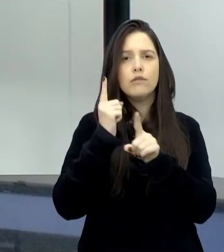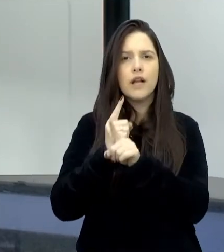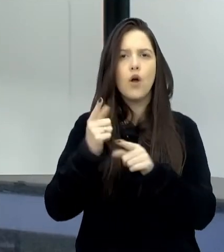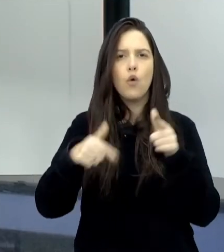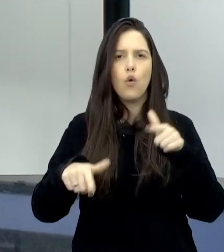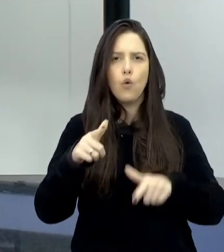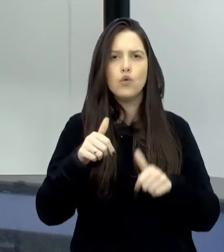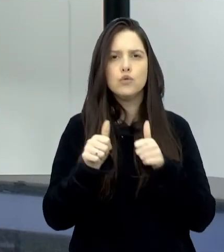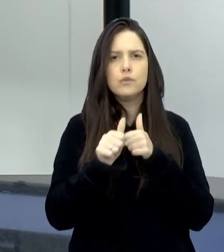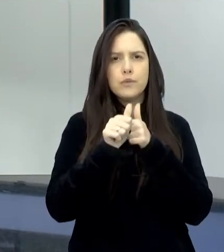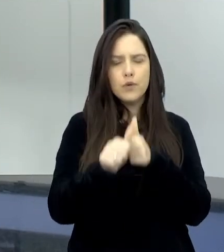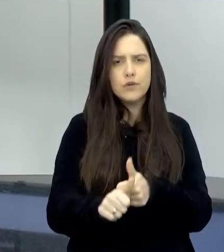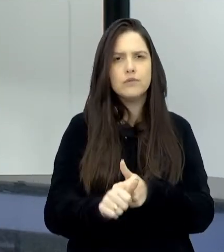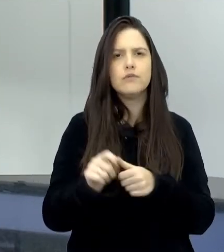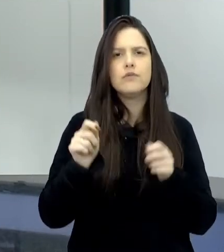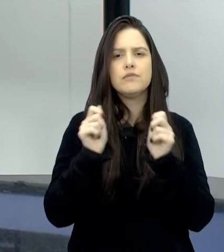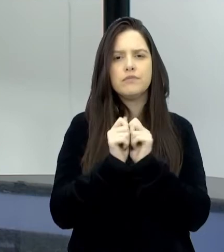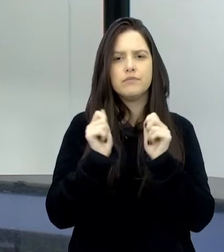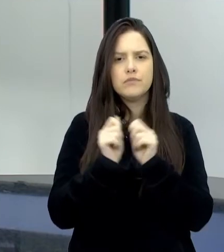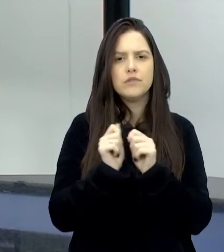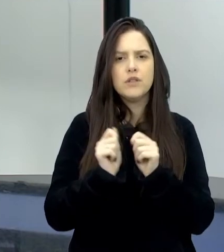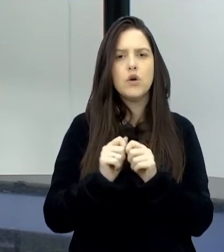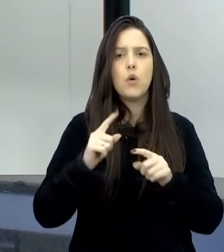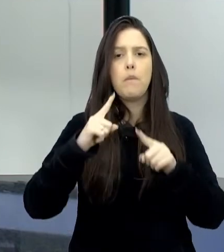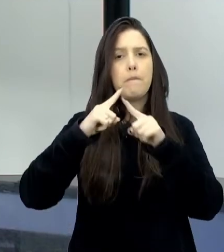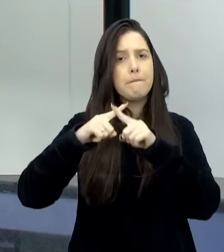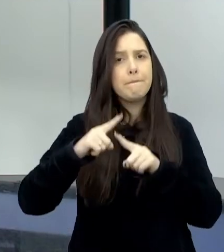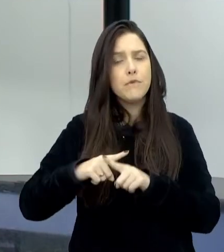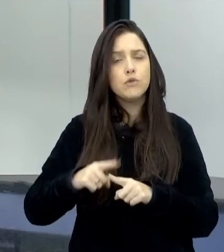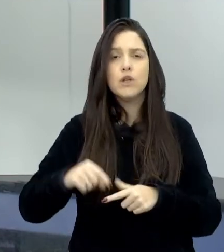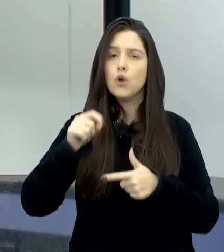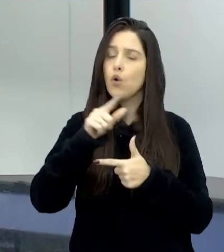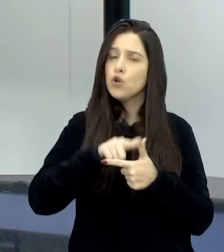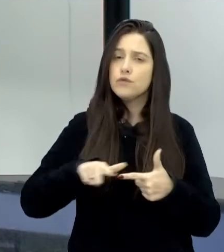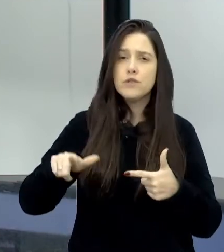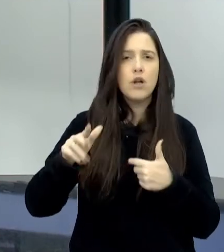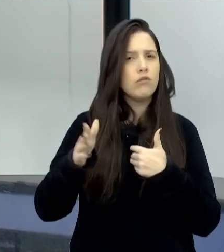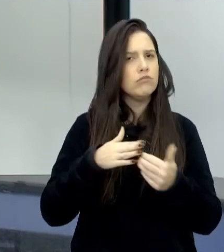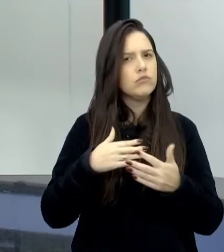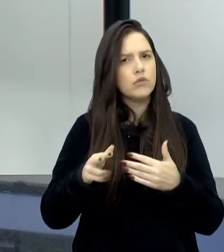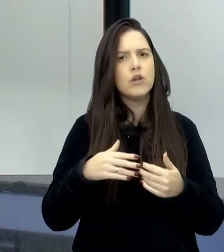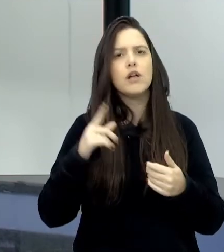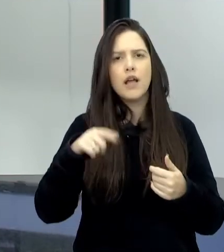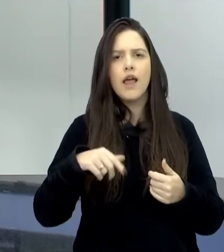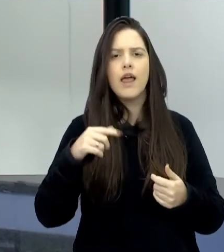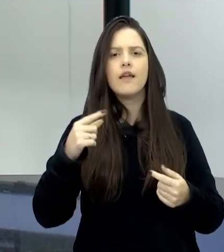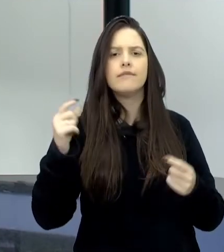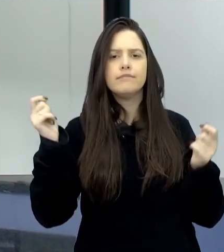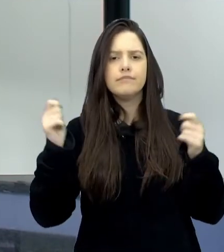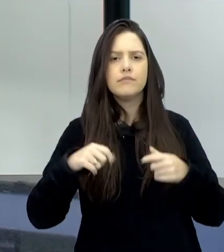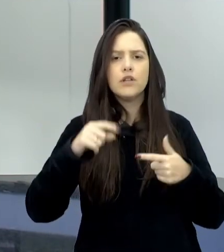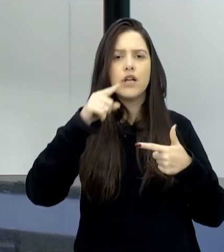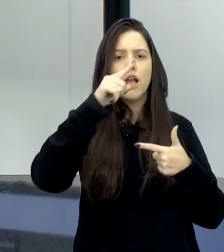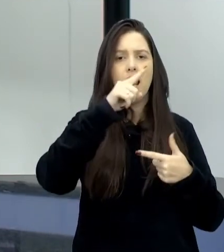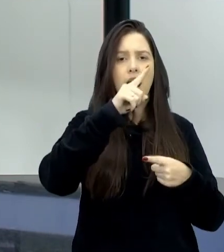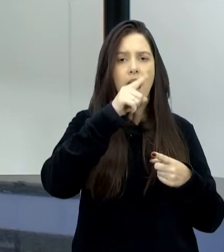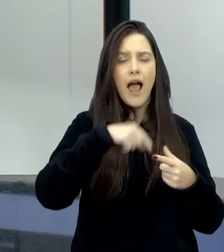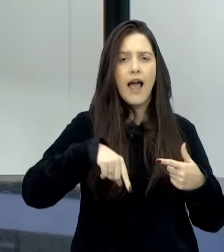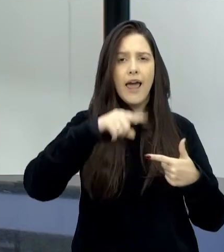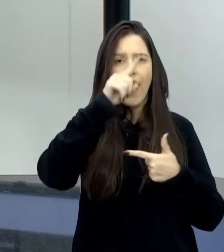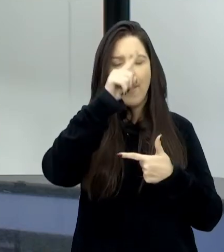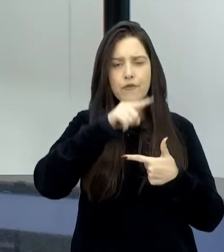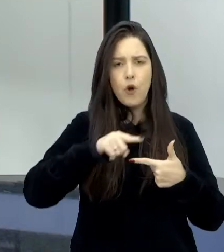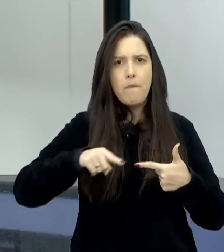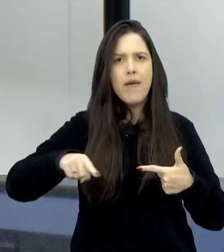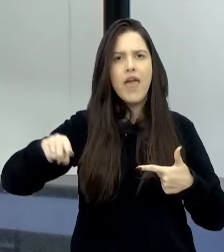você tem que fazer alguma multiplicação ou uma divisão ao termo anterior, e esta curva, ela, se for decrescente, ela vai